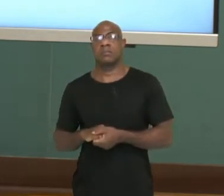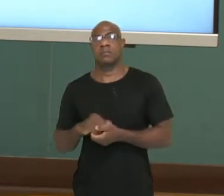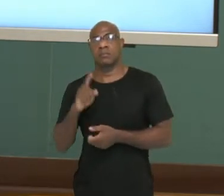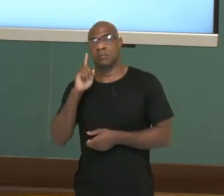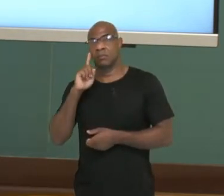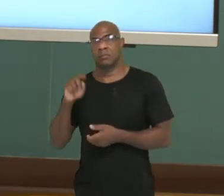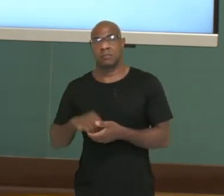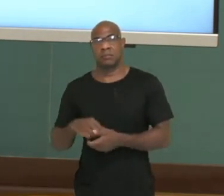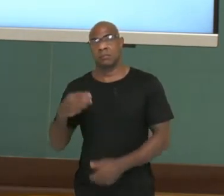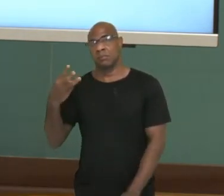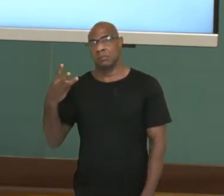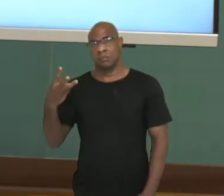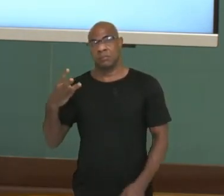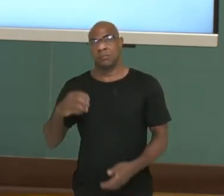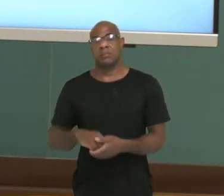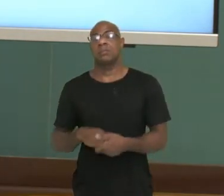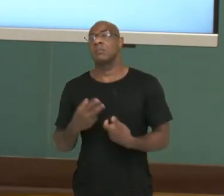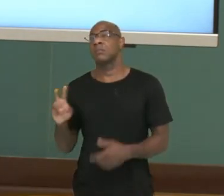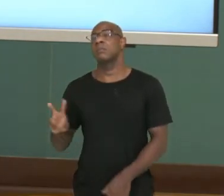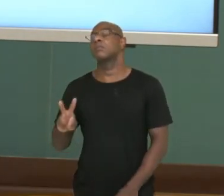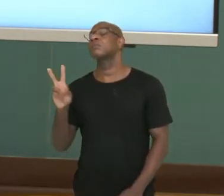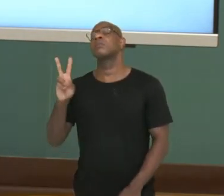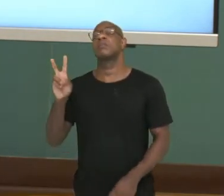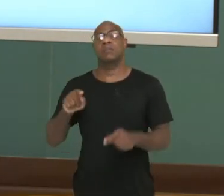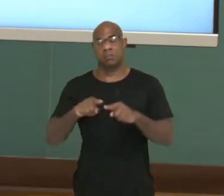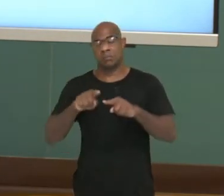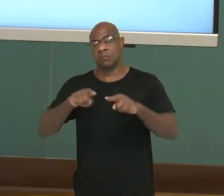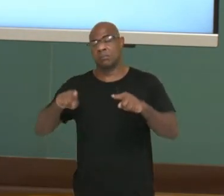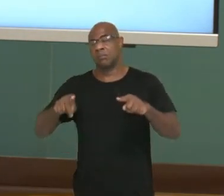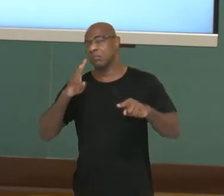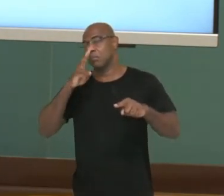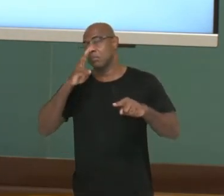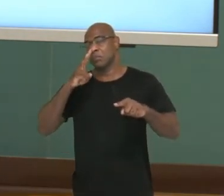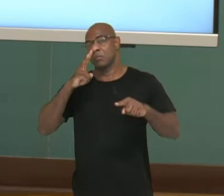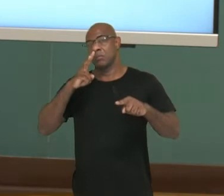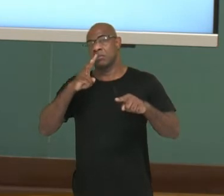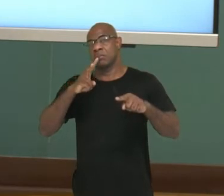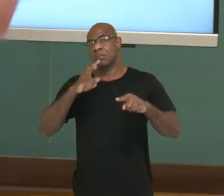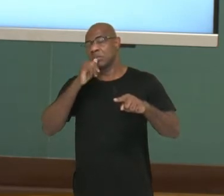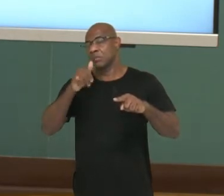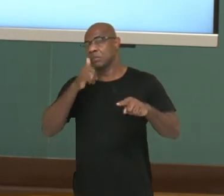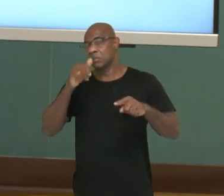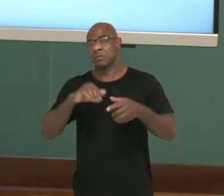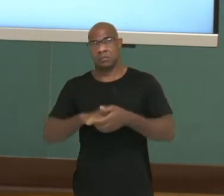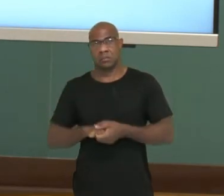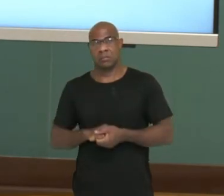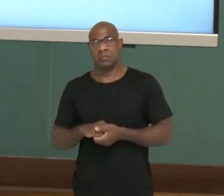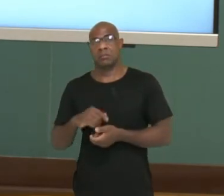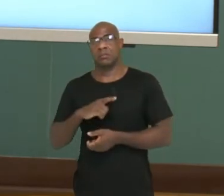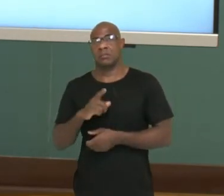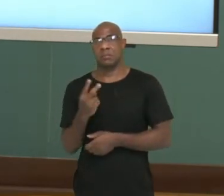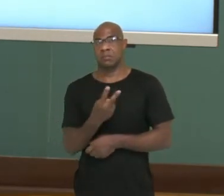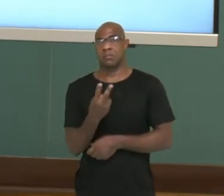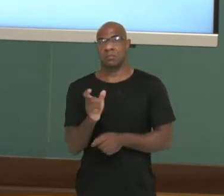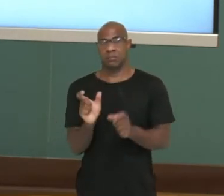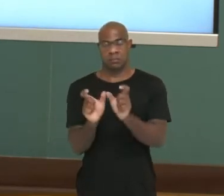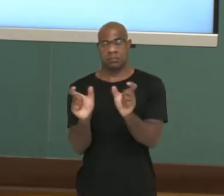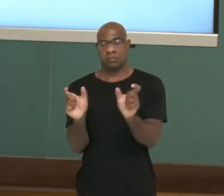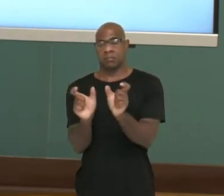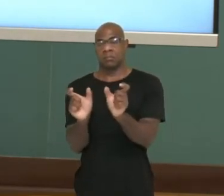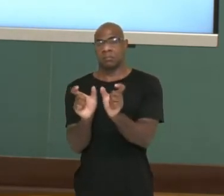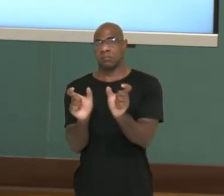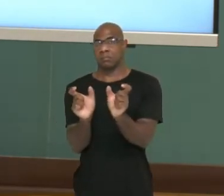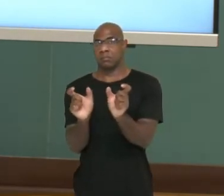ohms. Determine o valor da corrente elétrica da associação. Primeiro, vou tratar esses dois geradores aqui como um gerador